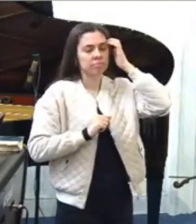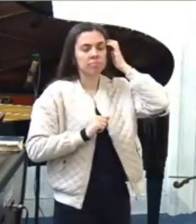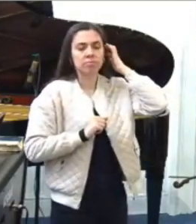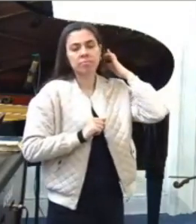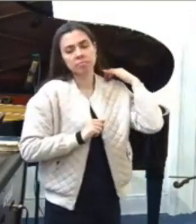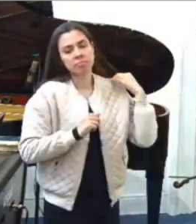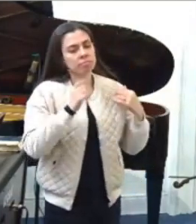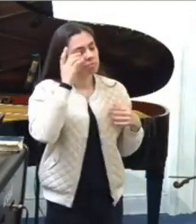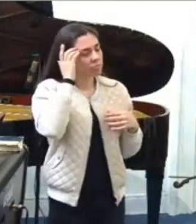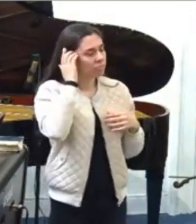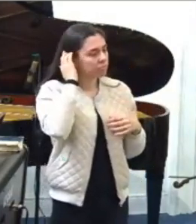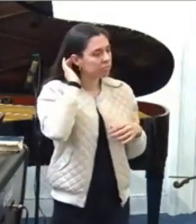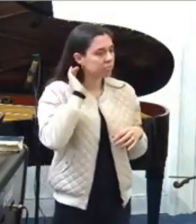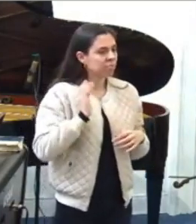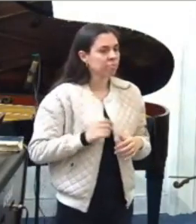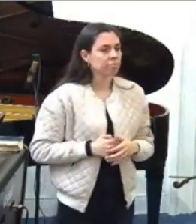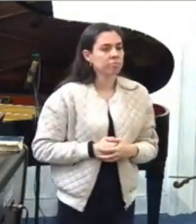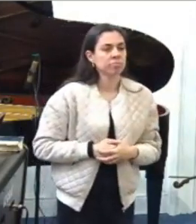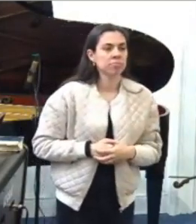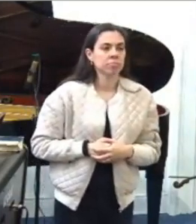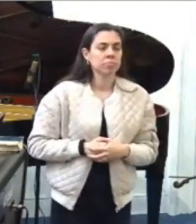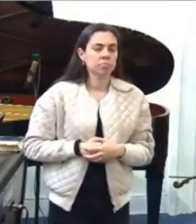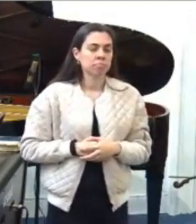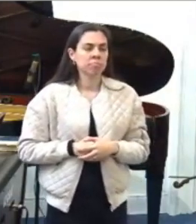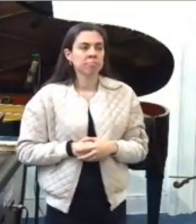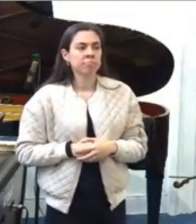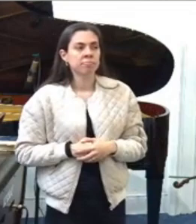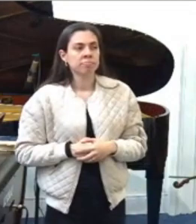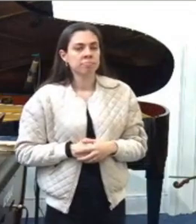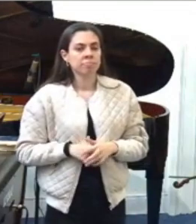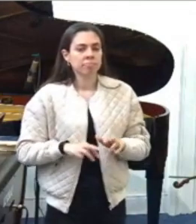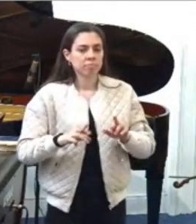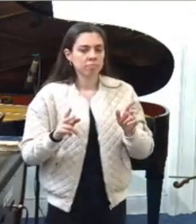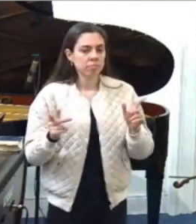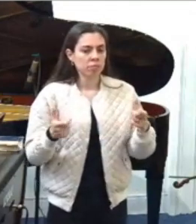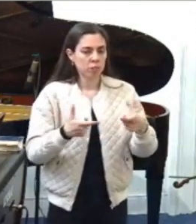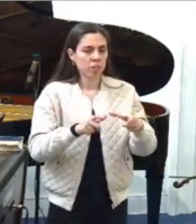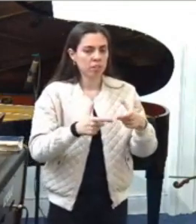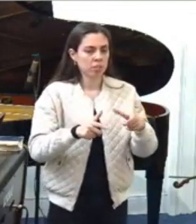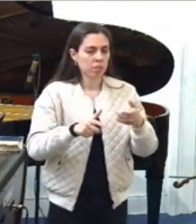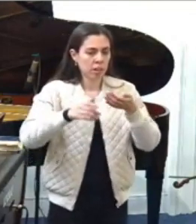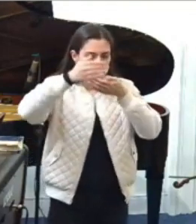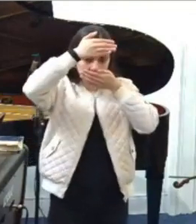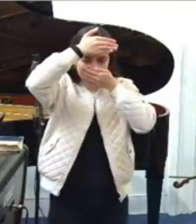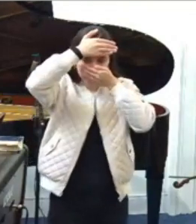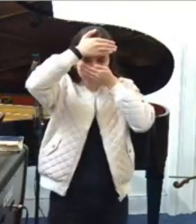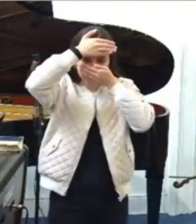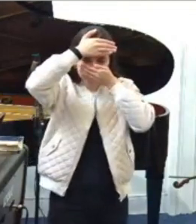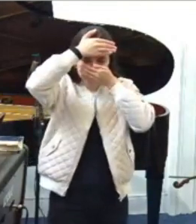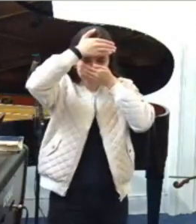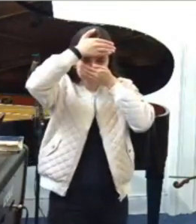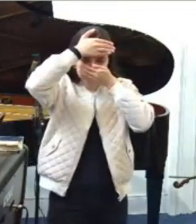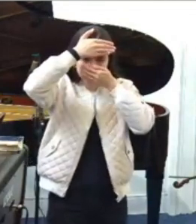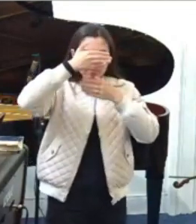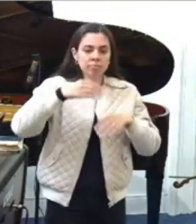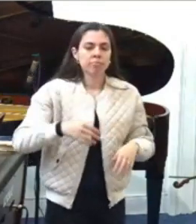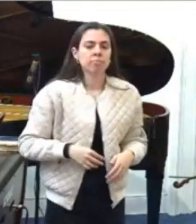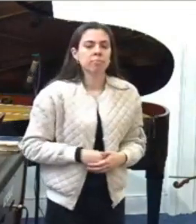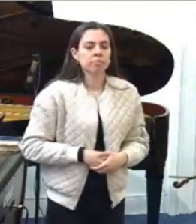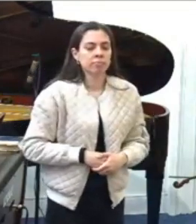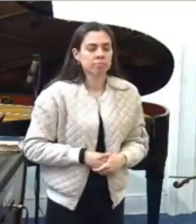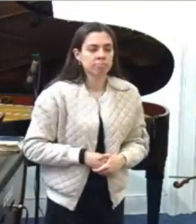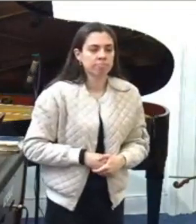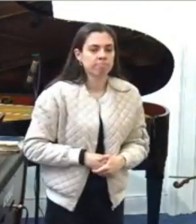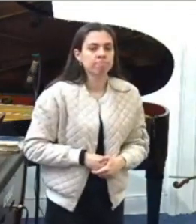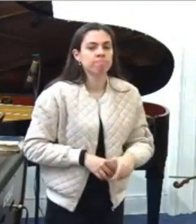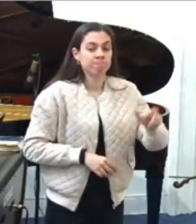quando os nossos irmãos vão para países islâmicos, onde a igreja é proibida, saiba que os danos que